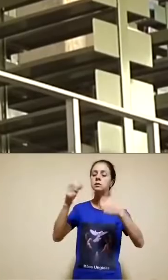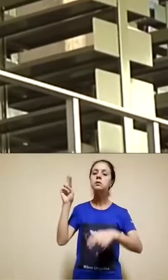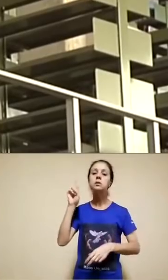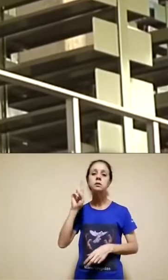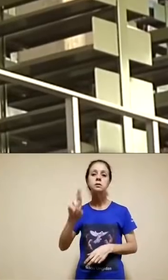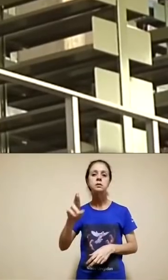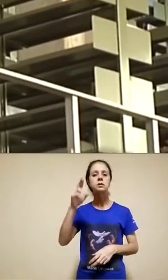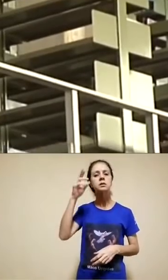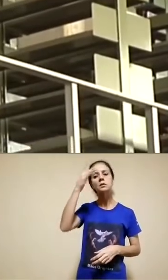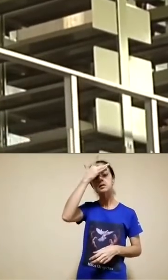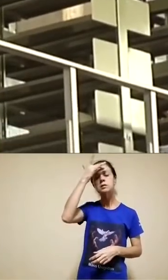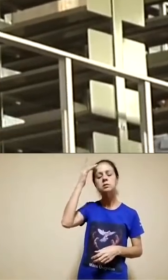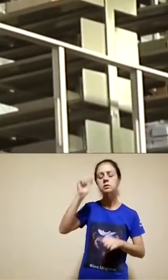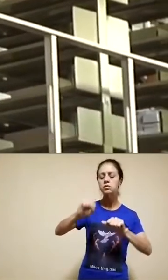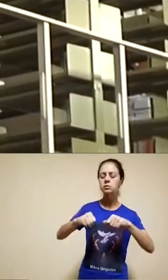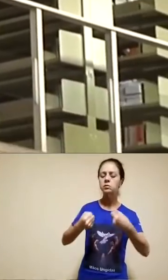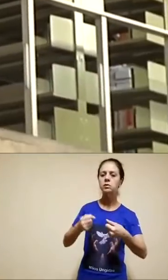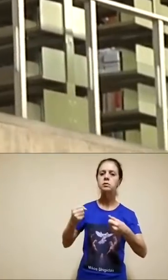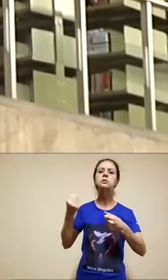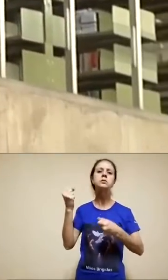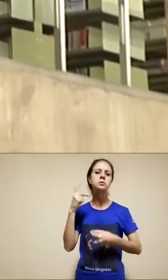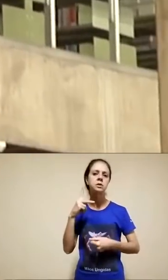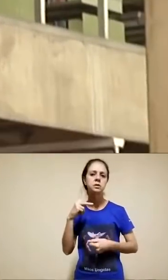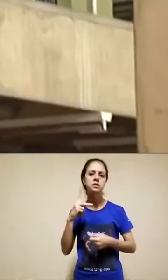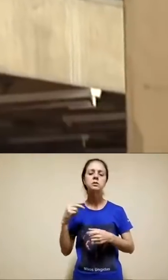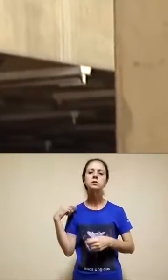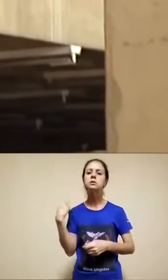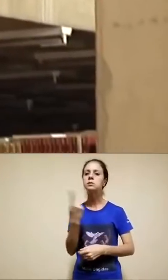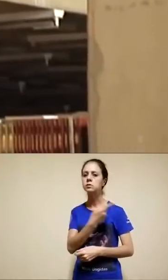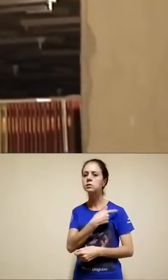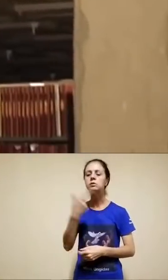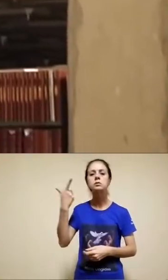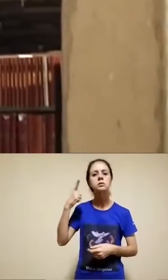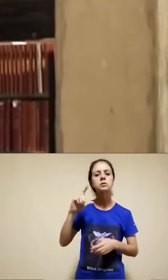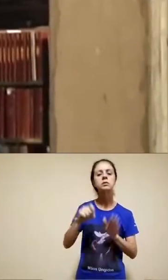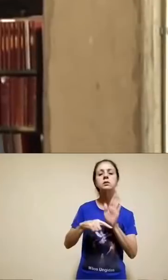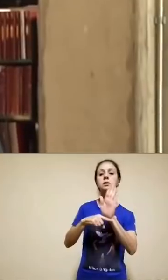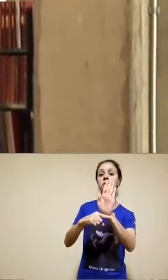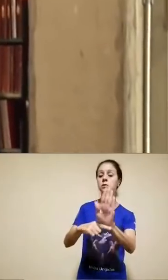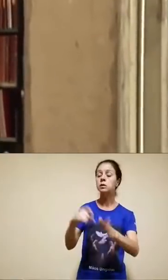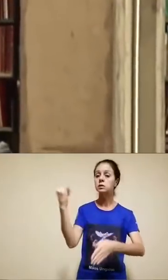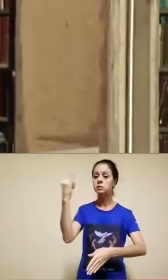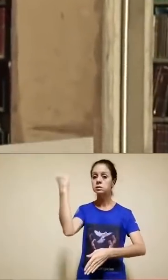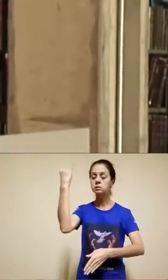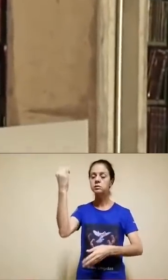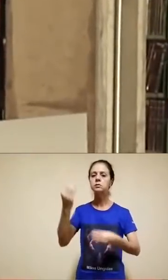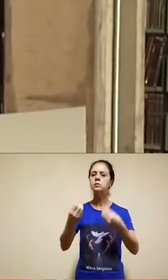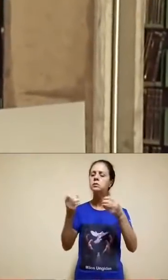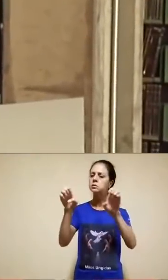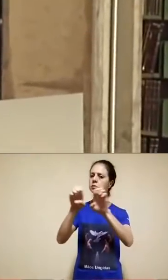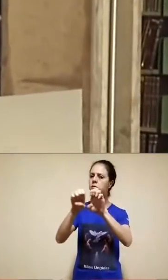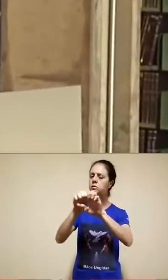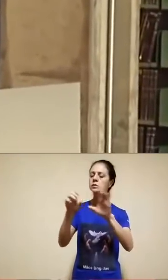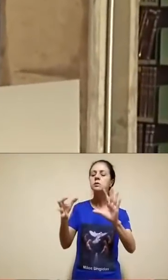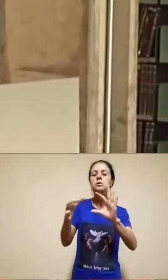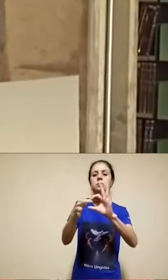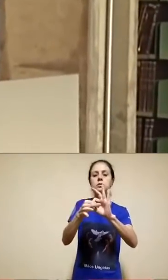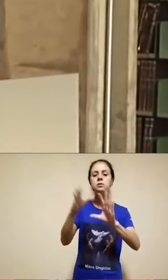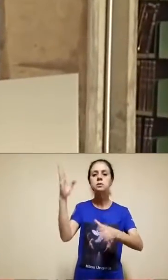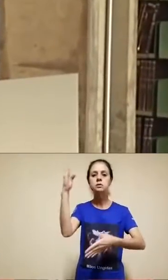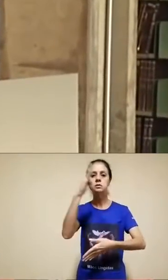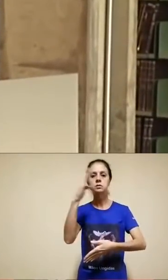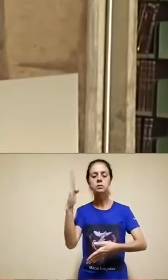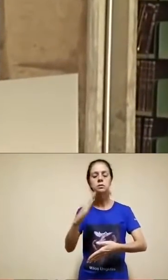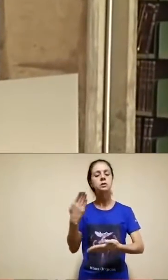representatividade dos eleitos e fortaleça os partidos. E a gente tem conseguido apoios importantes de diversas instituições, como a